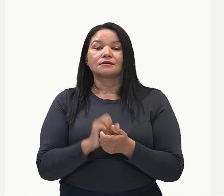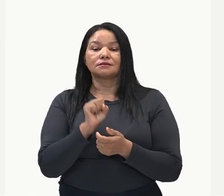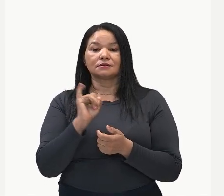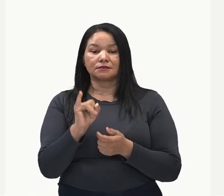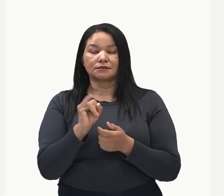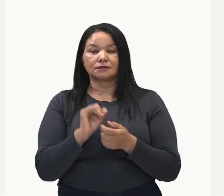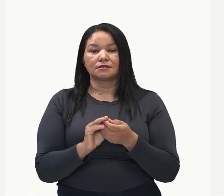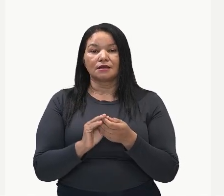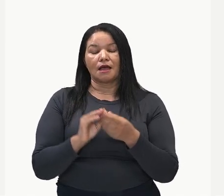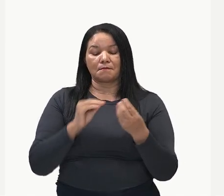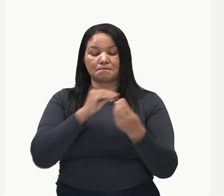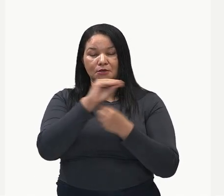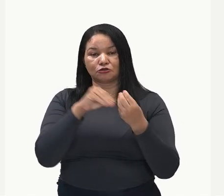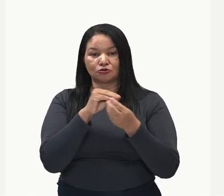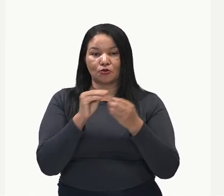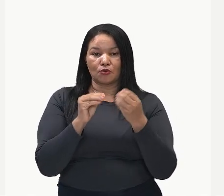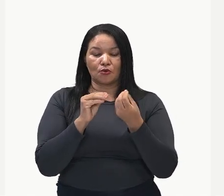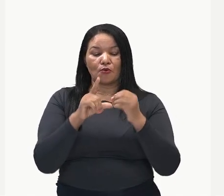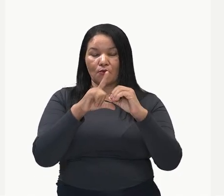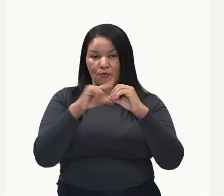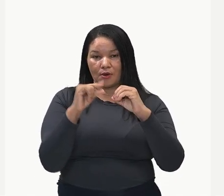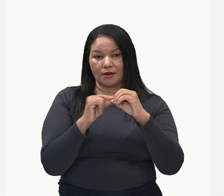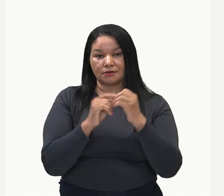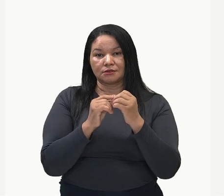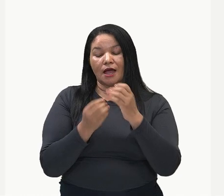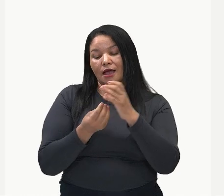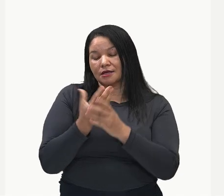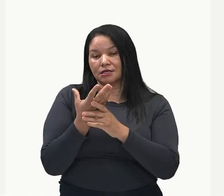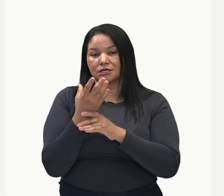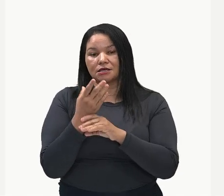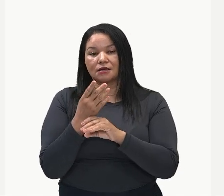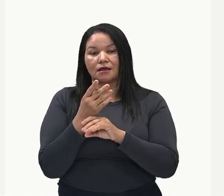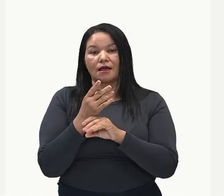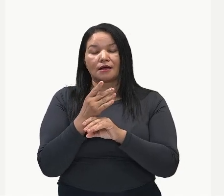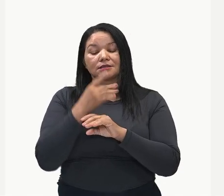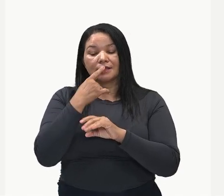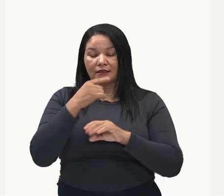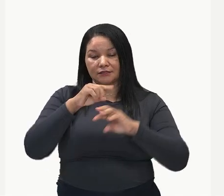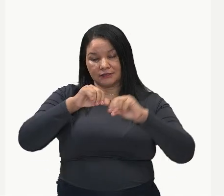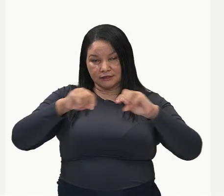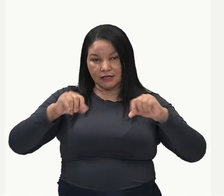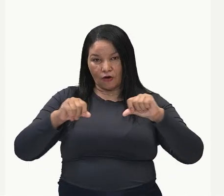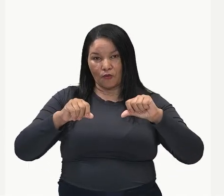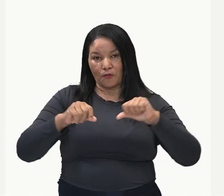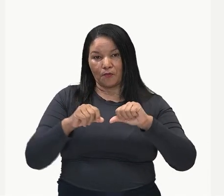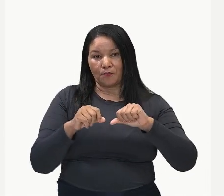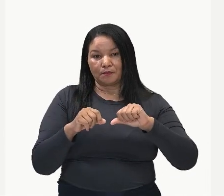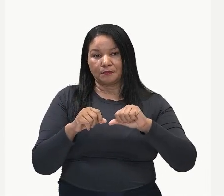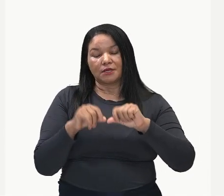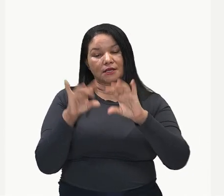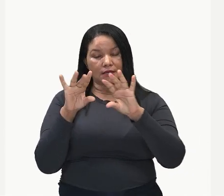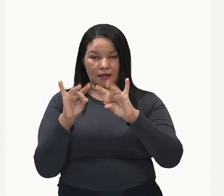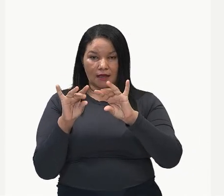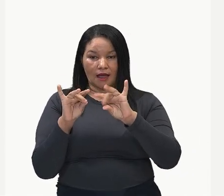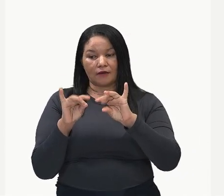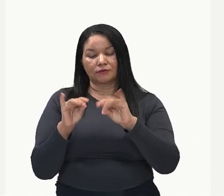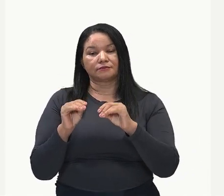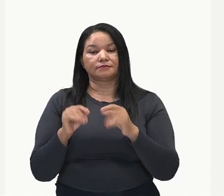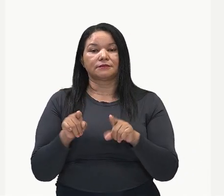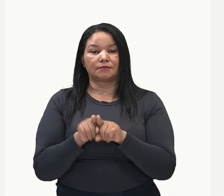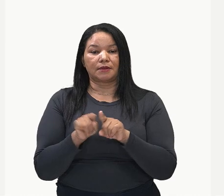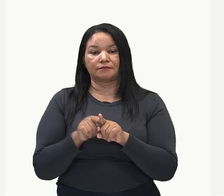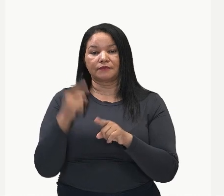um ácido, dão origem a sal e água. Tá? Isso aqui quando a gente falar de um óxido considerado ácido,